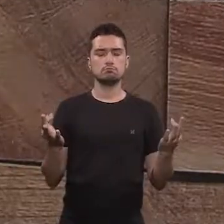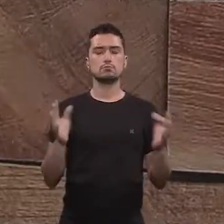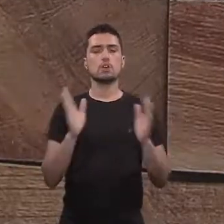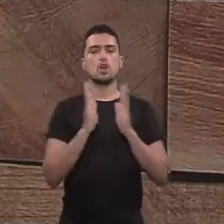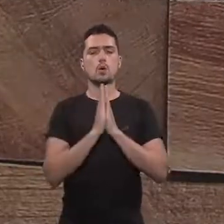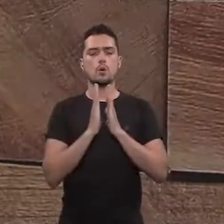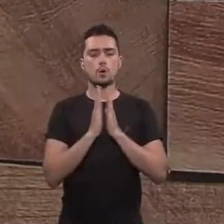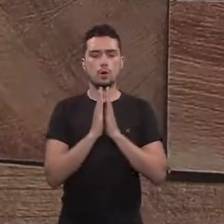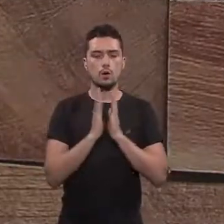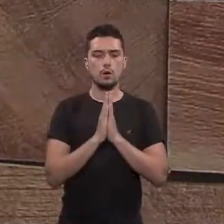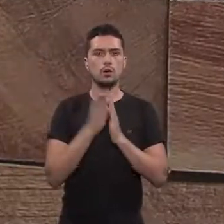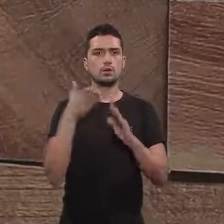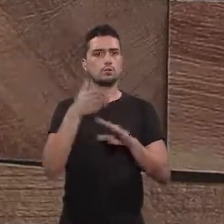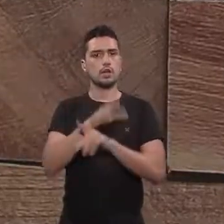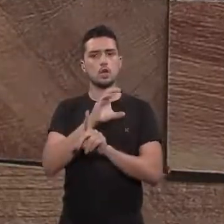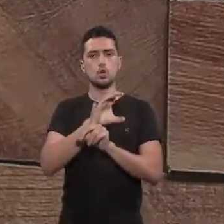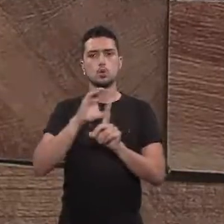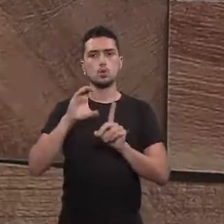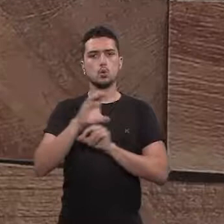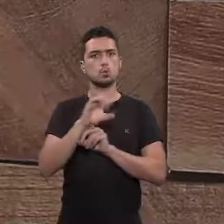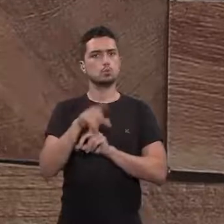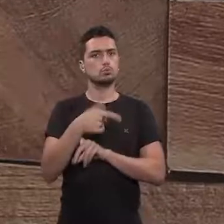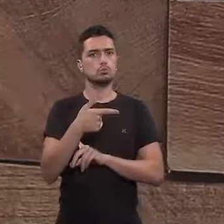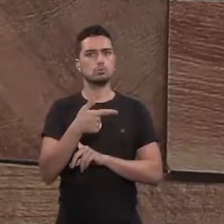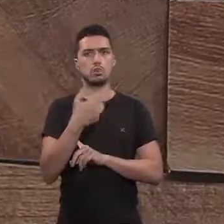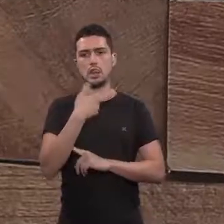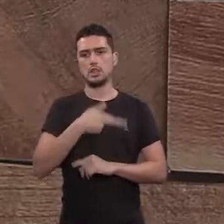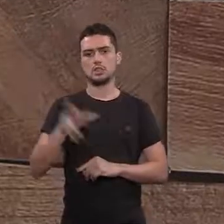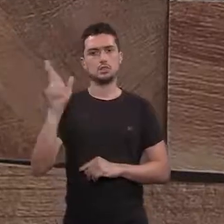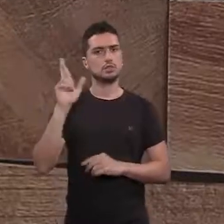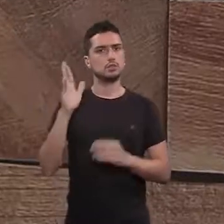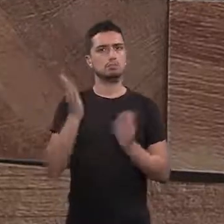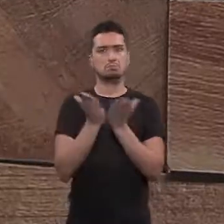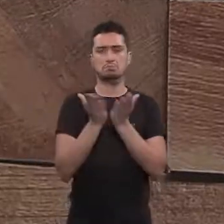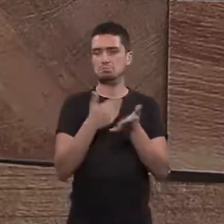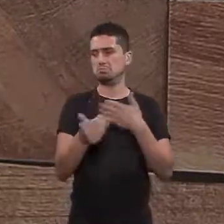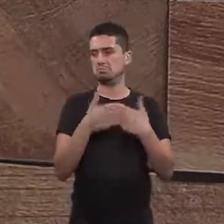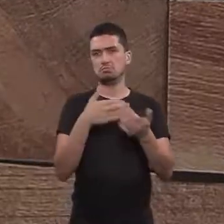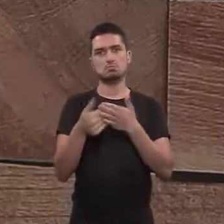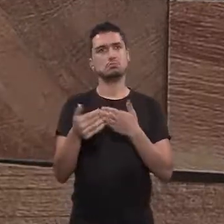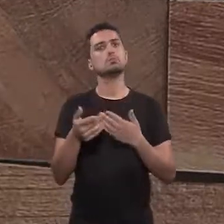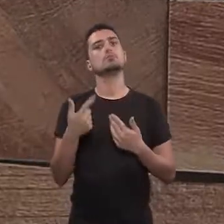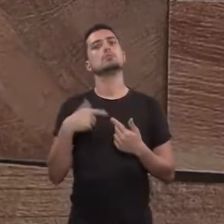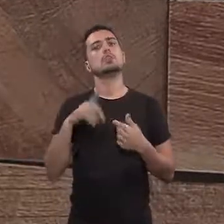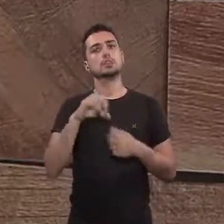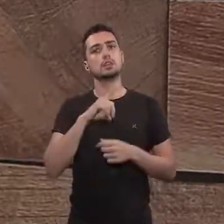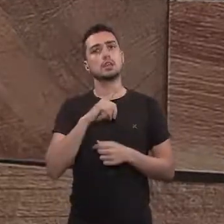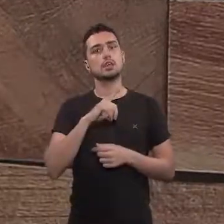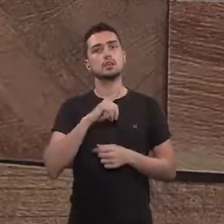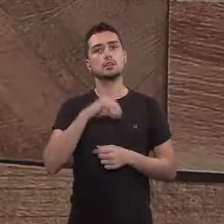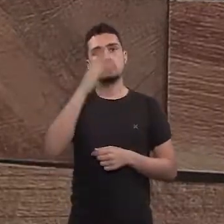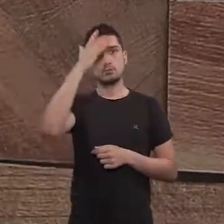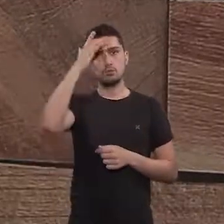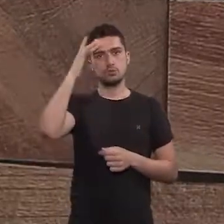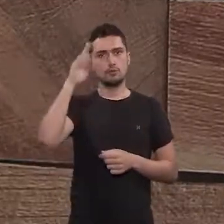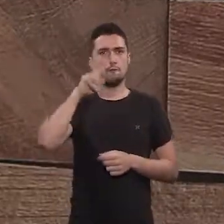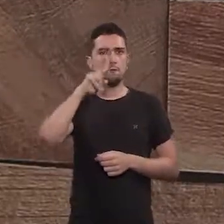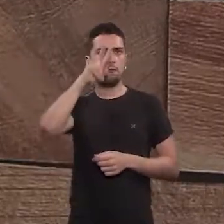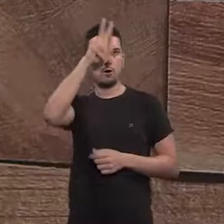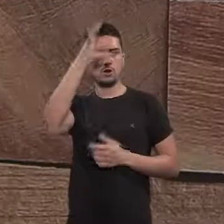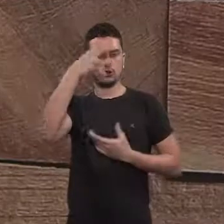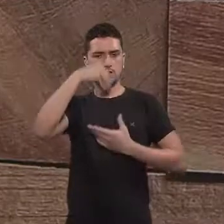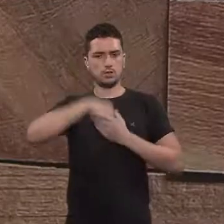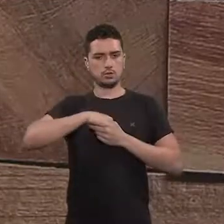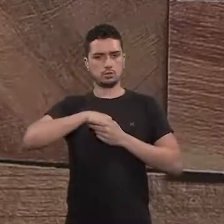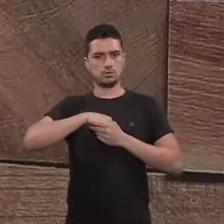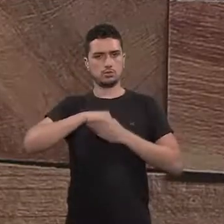com regularidade, quando você frequenta um culto religioso, você tem, o indivíduo tem, digamos assim, um mecanismo de fortalecimento